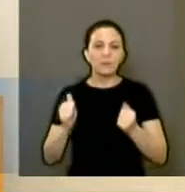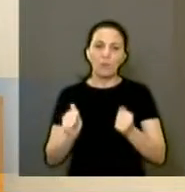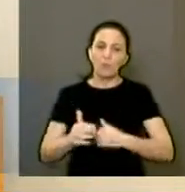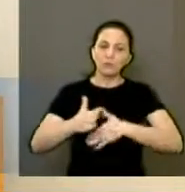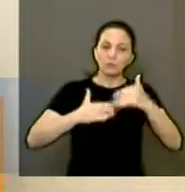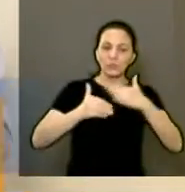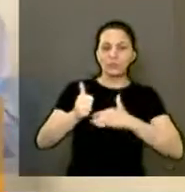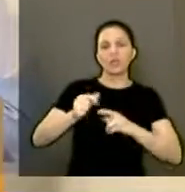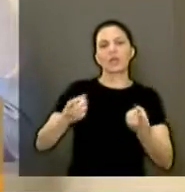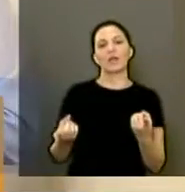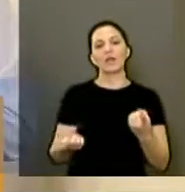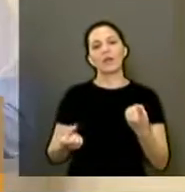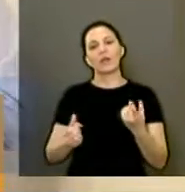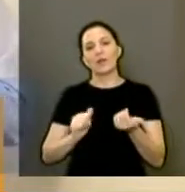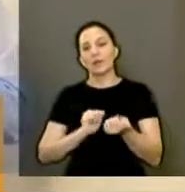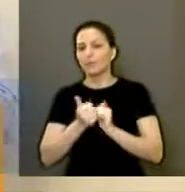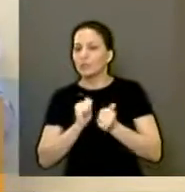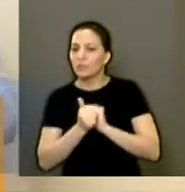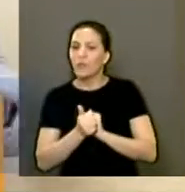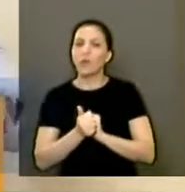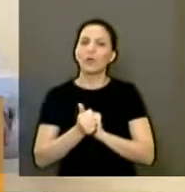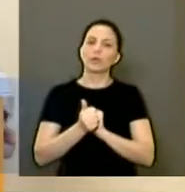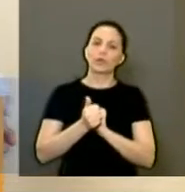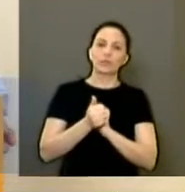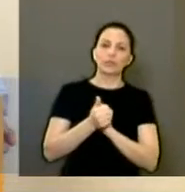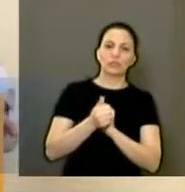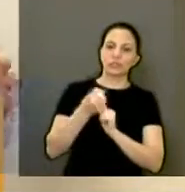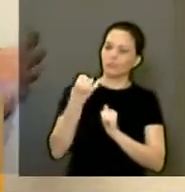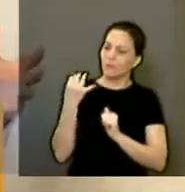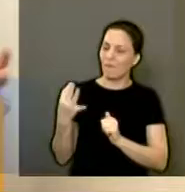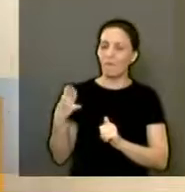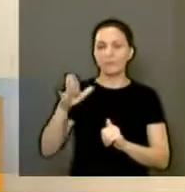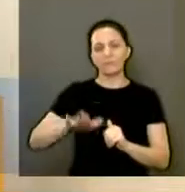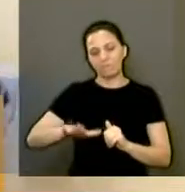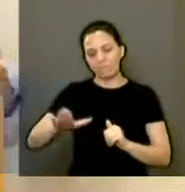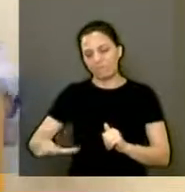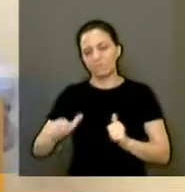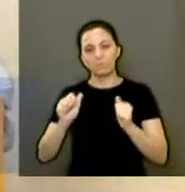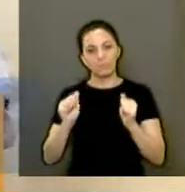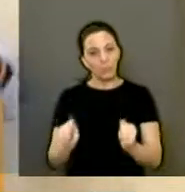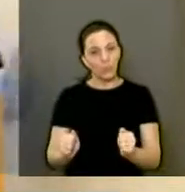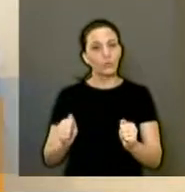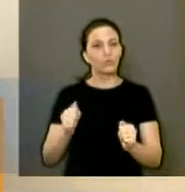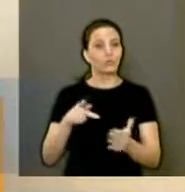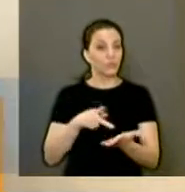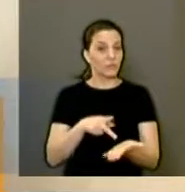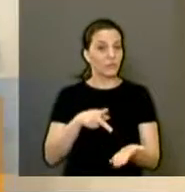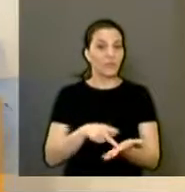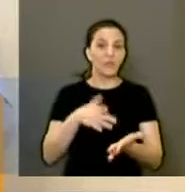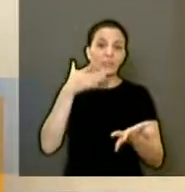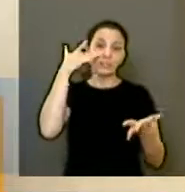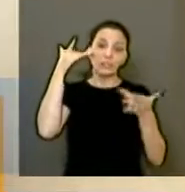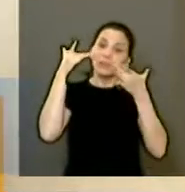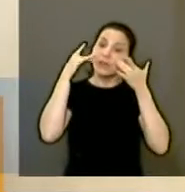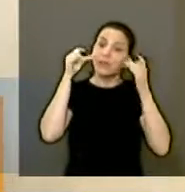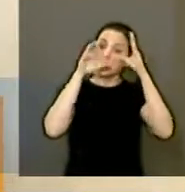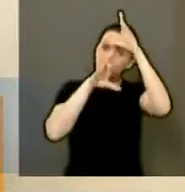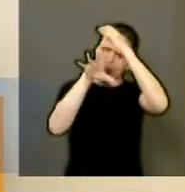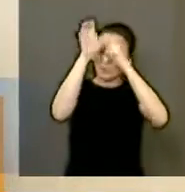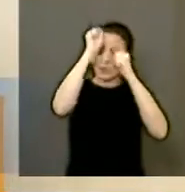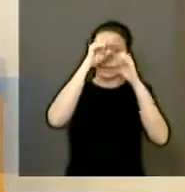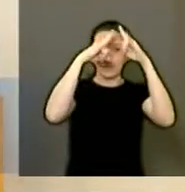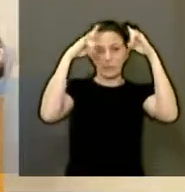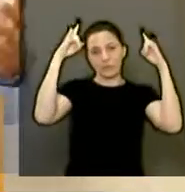o esporte quantas crianças iriam está ali a primeira no teatro aprendendo